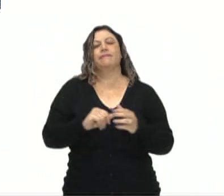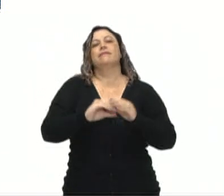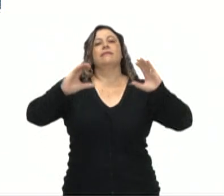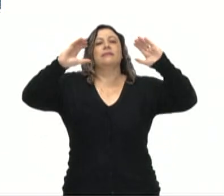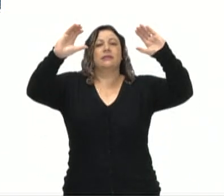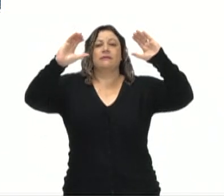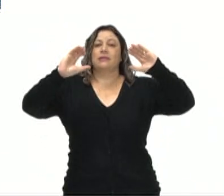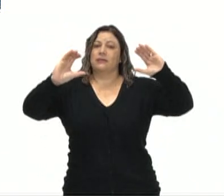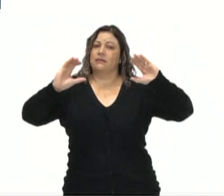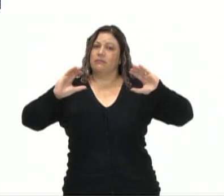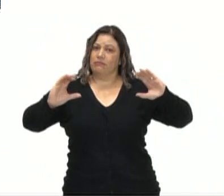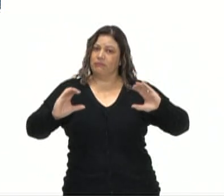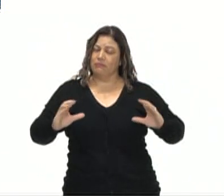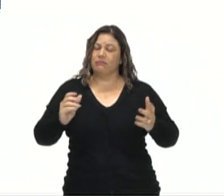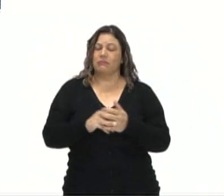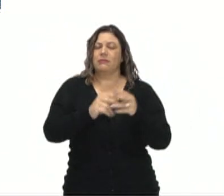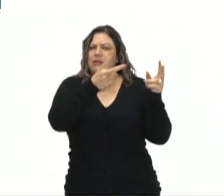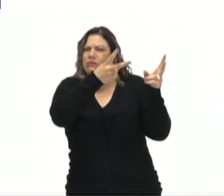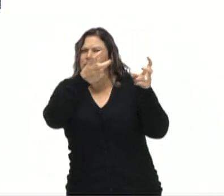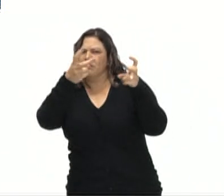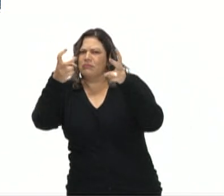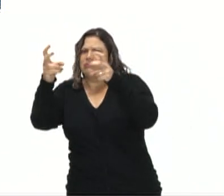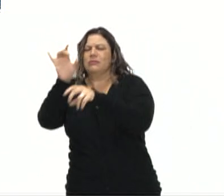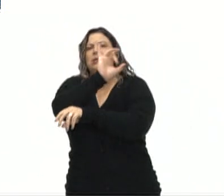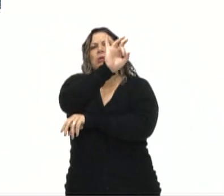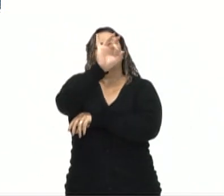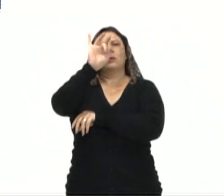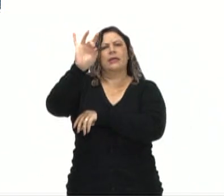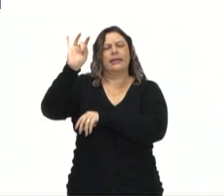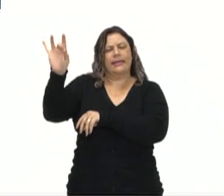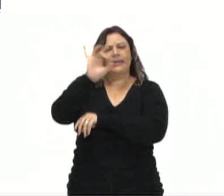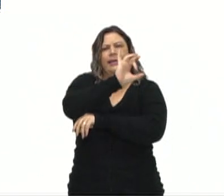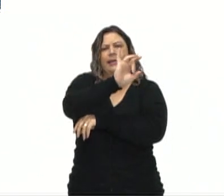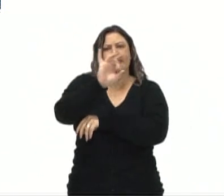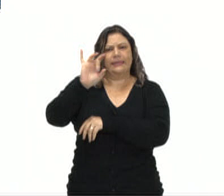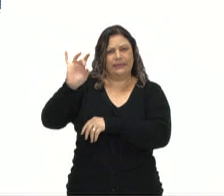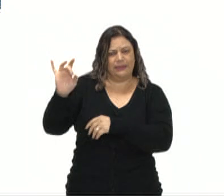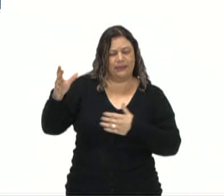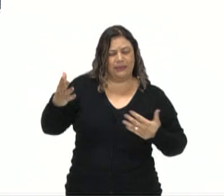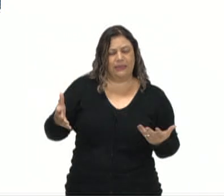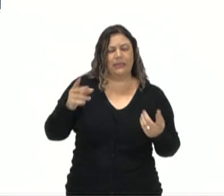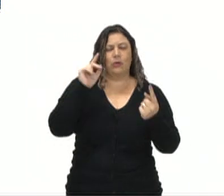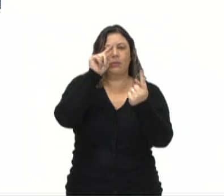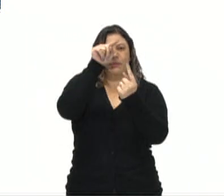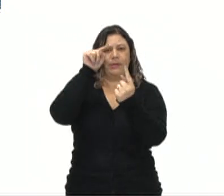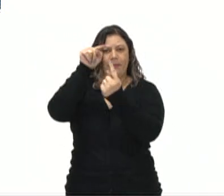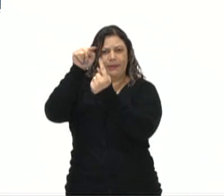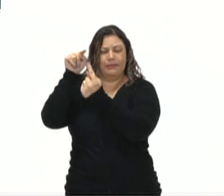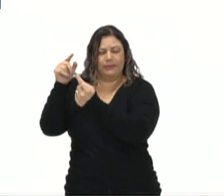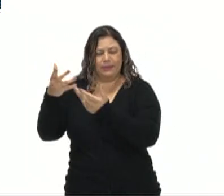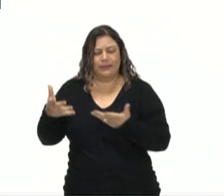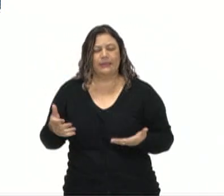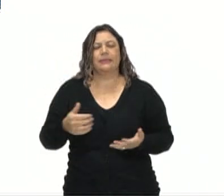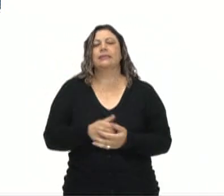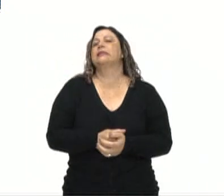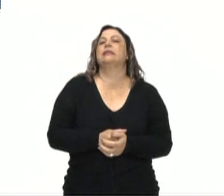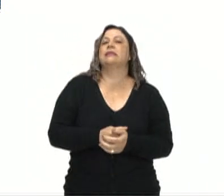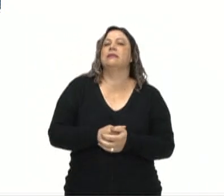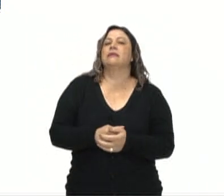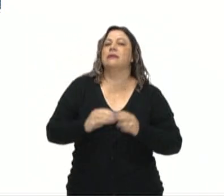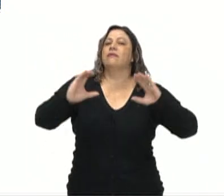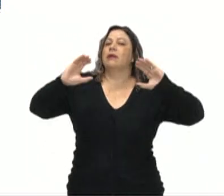expressão matemática. Então, vocês vão olhar cada uma desses itens, no caso, né? E